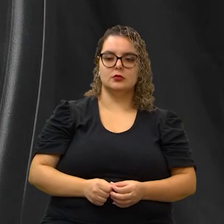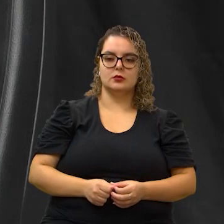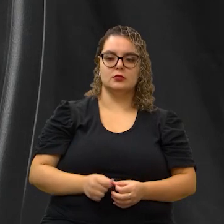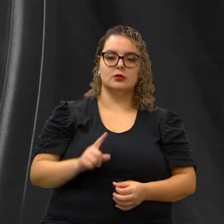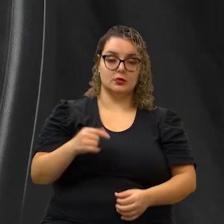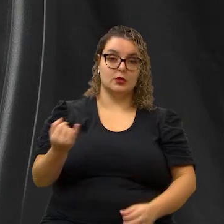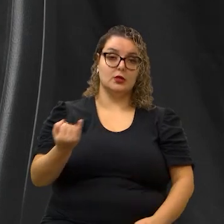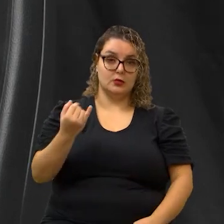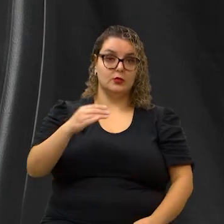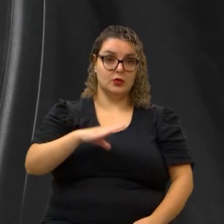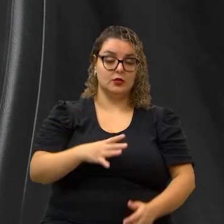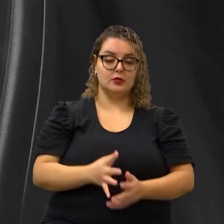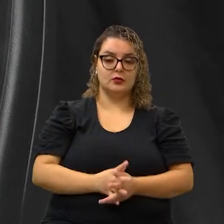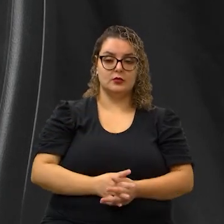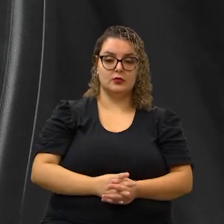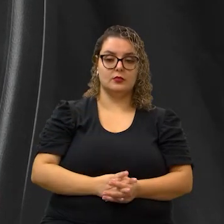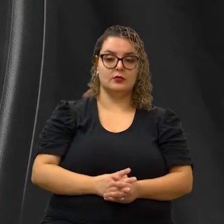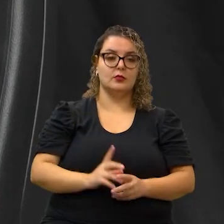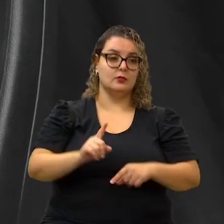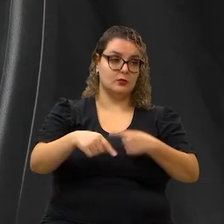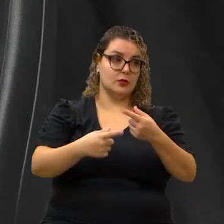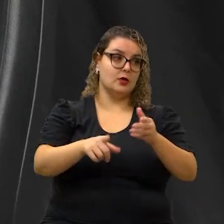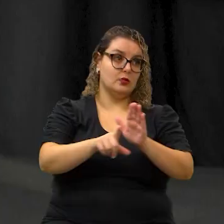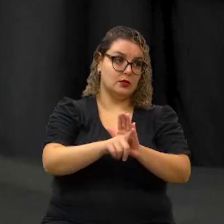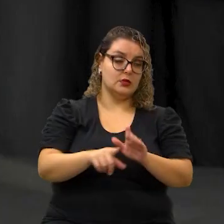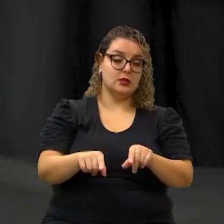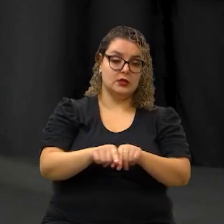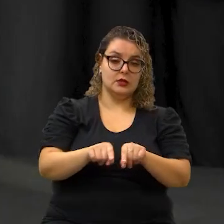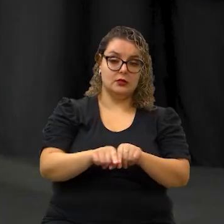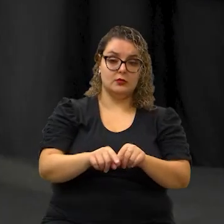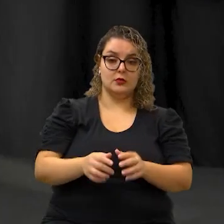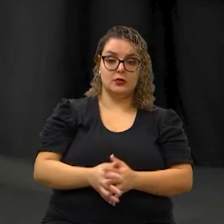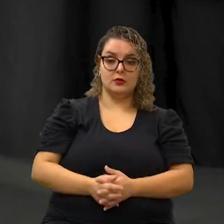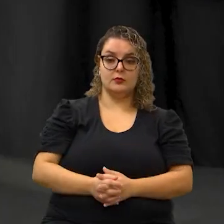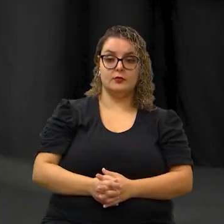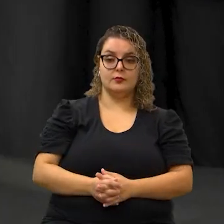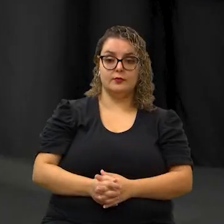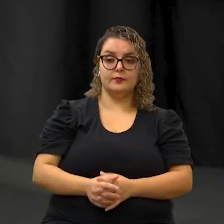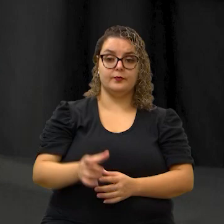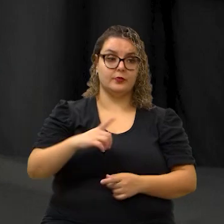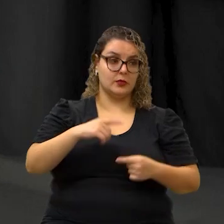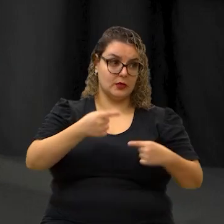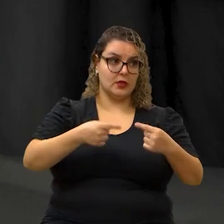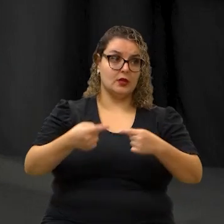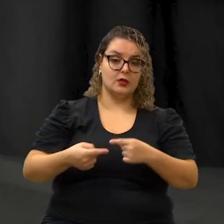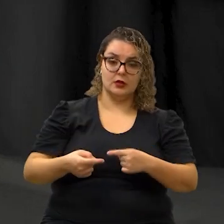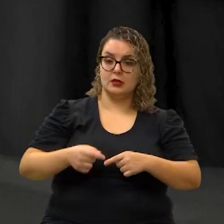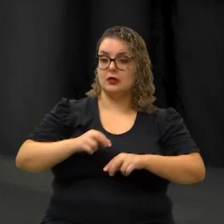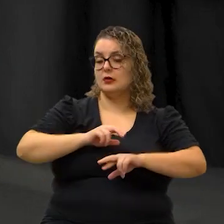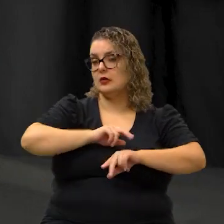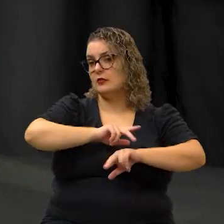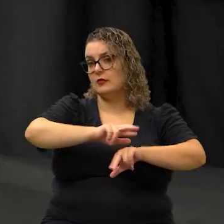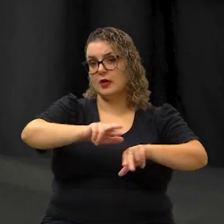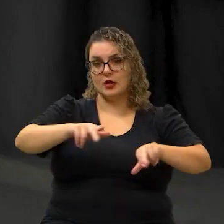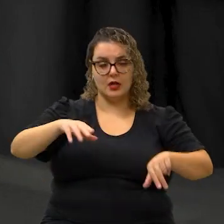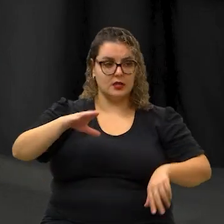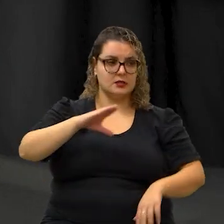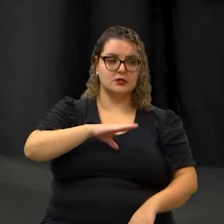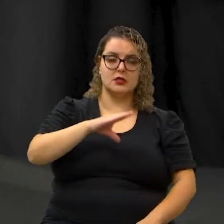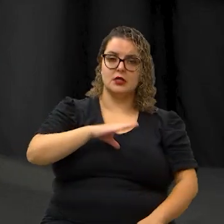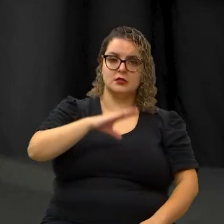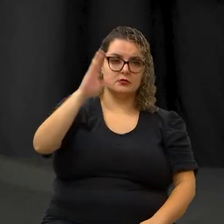hoje, e que é bem importante para a cidade. Tá, uma outra lei também, e isso tem sido discutido